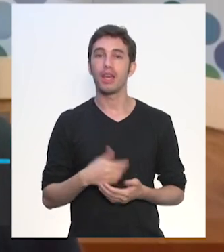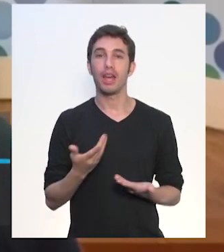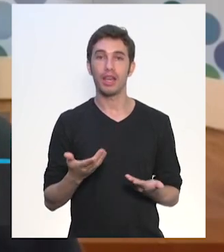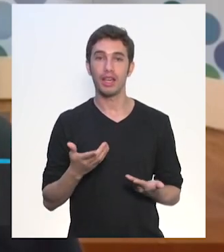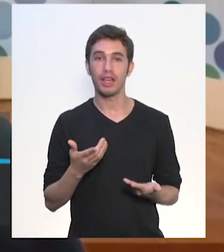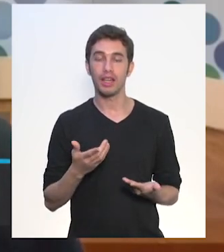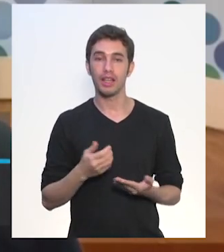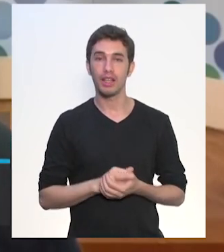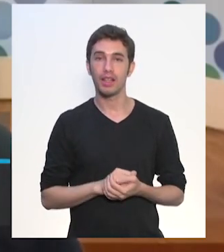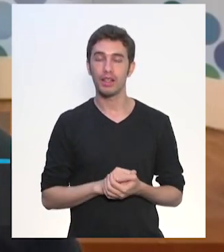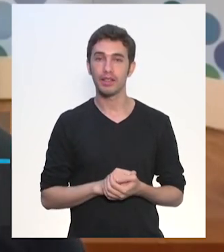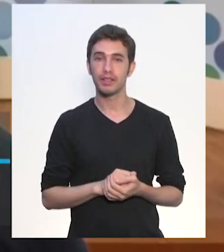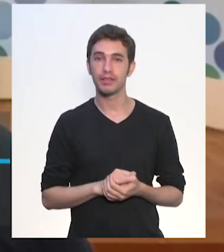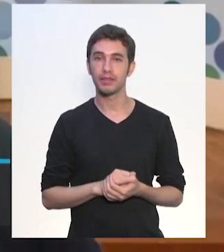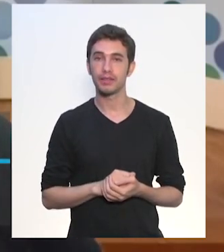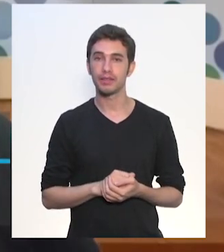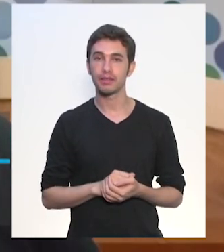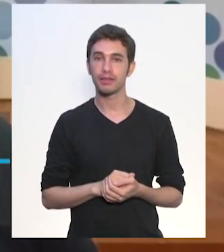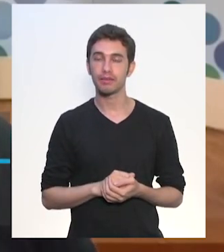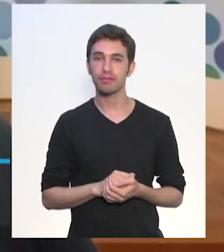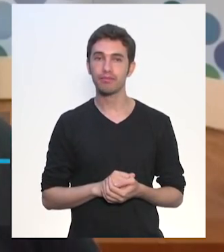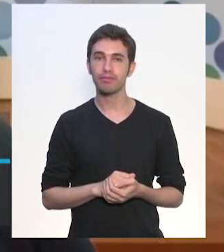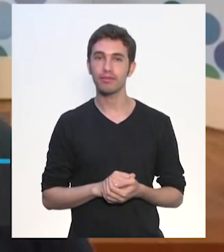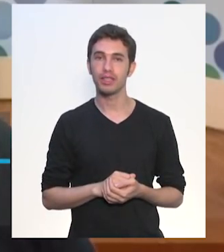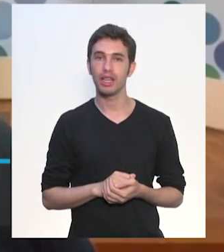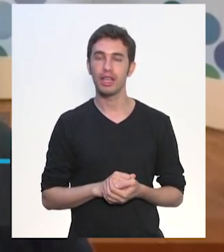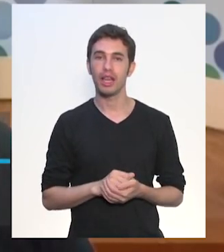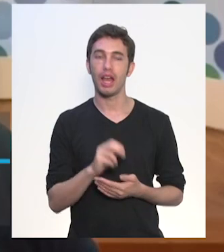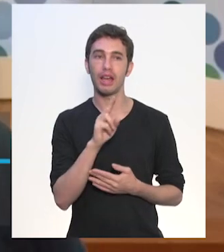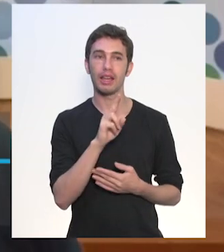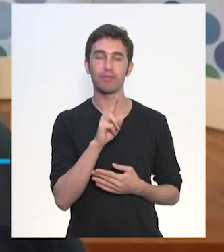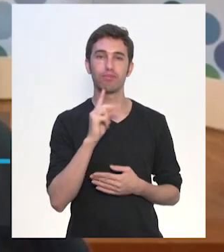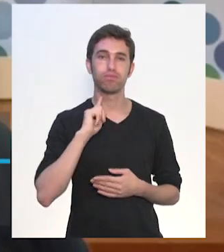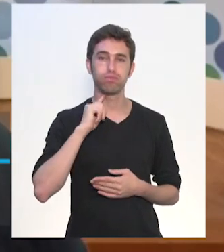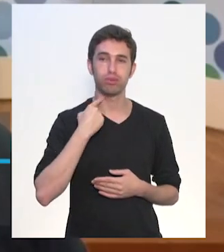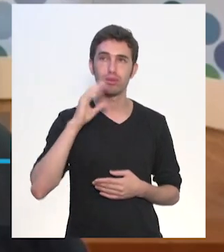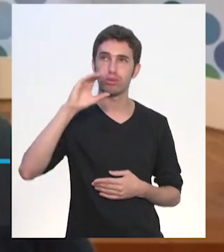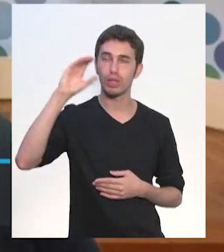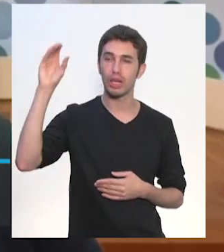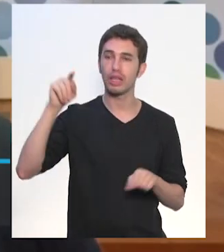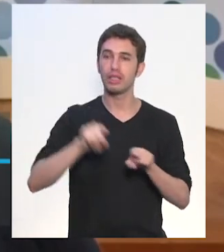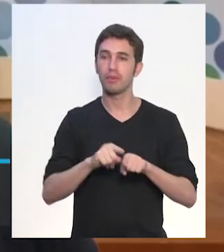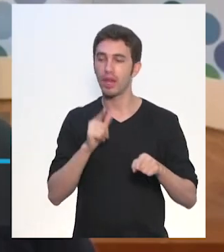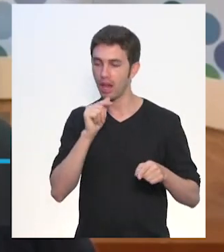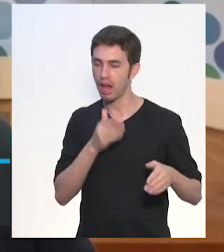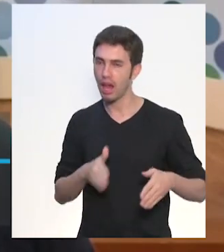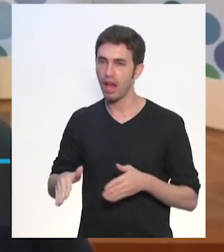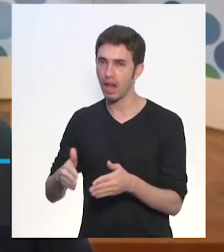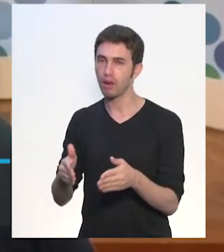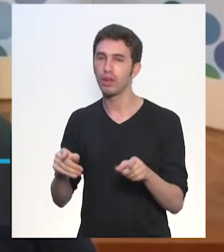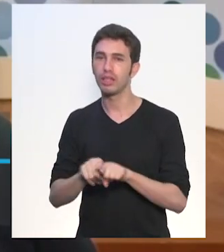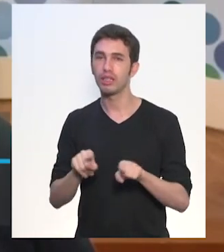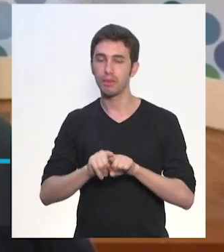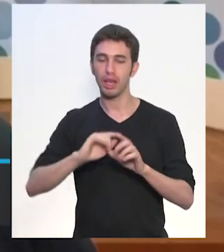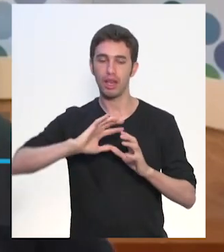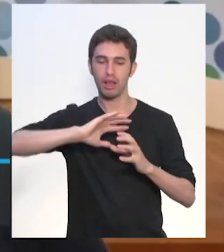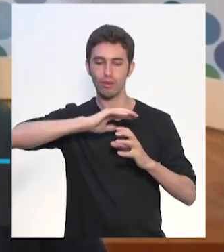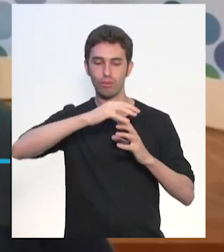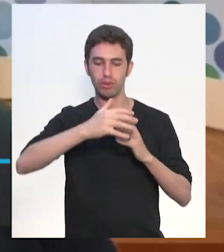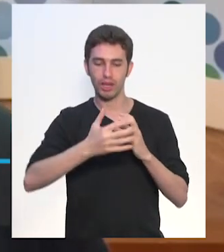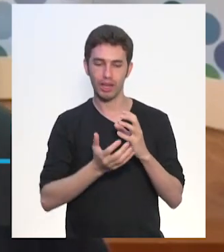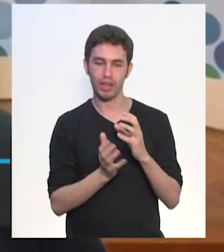aí a questão aí da alta poluição, tanto da atmosfera, como dos rios e da superfície aqui do planeta, né? Então,